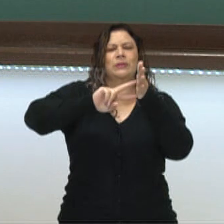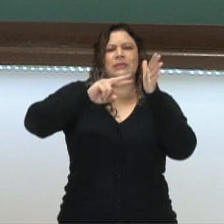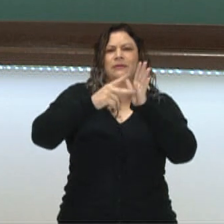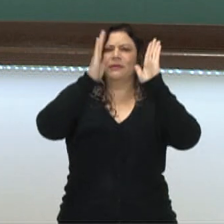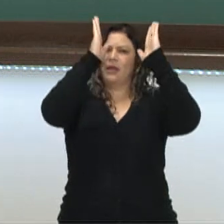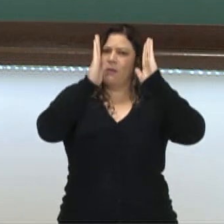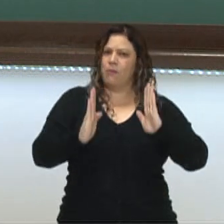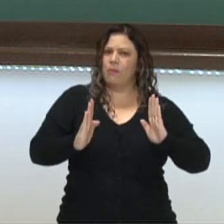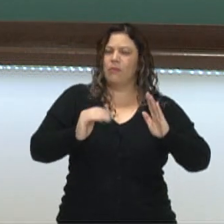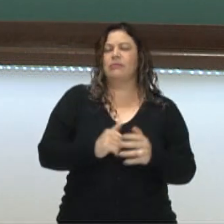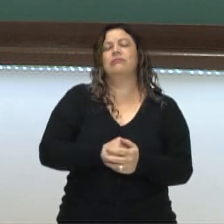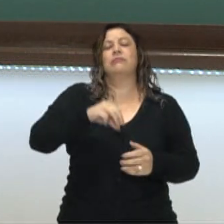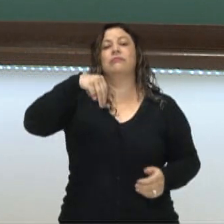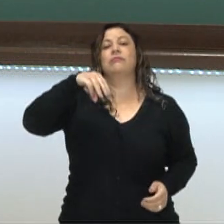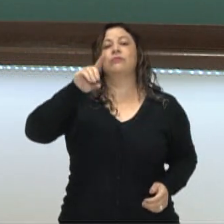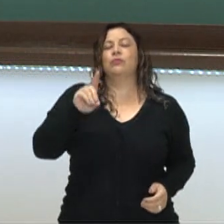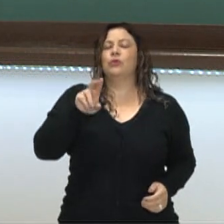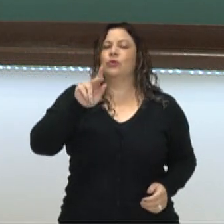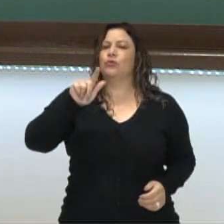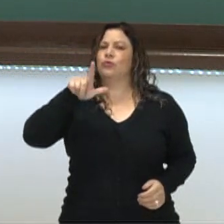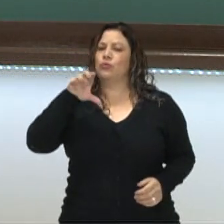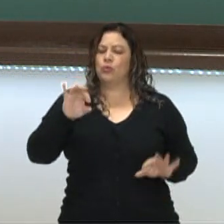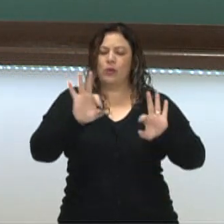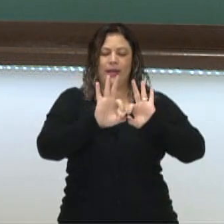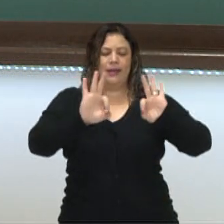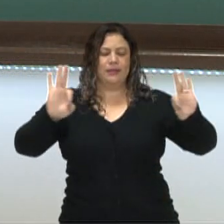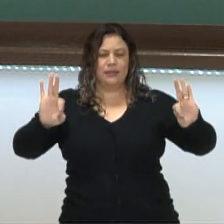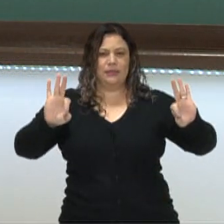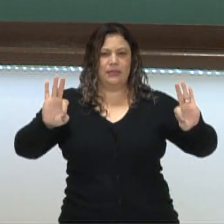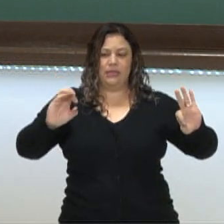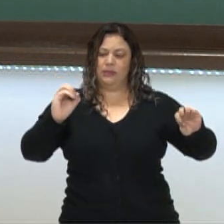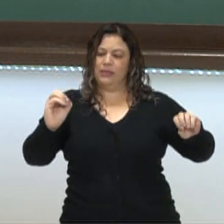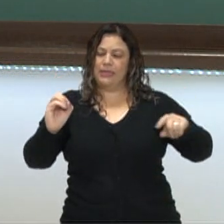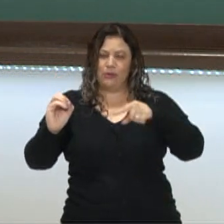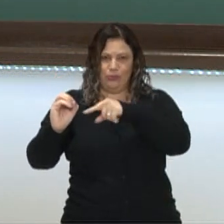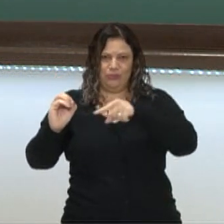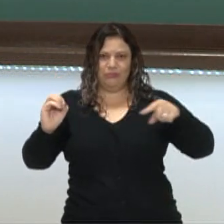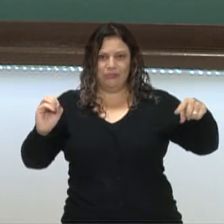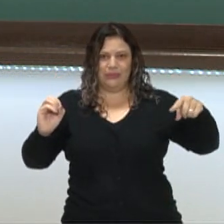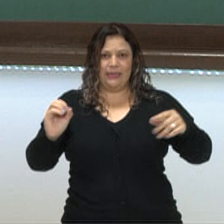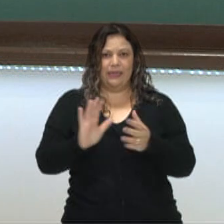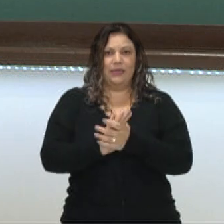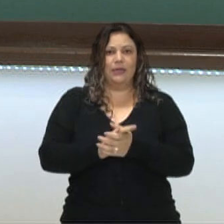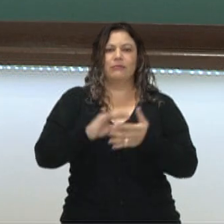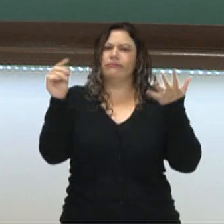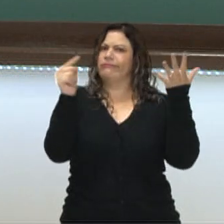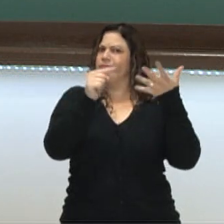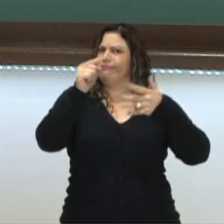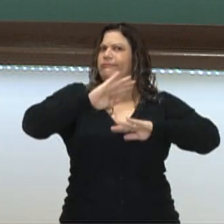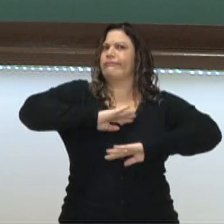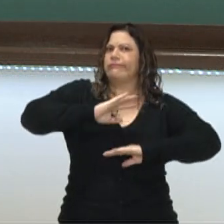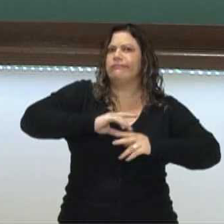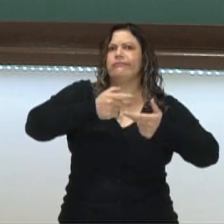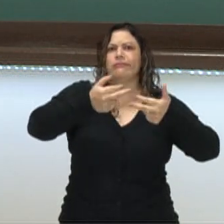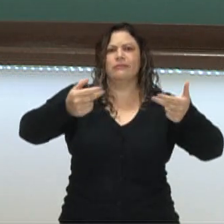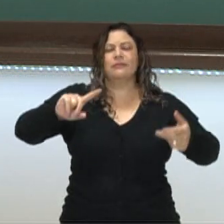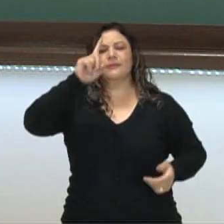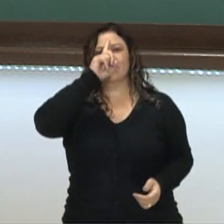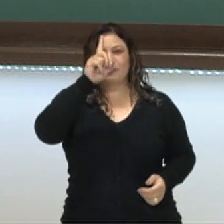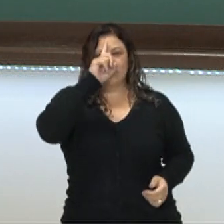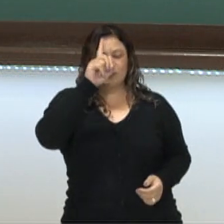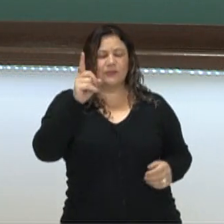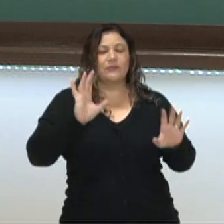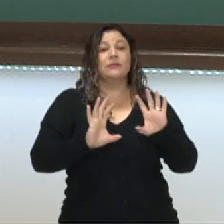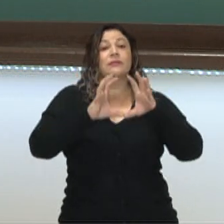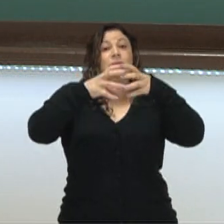de um número, né? O módulo é a distância do número até o zero. Falamos aí de muitas situações do dia a dia que o